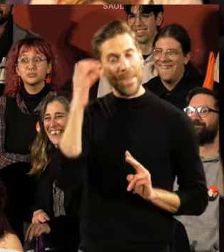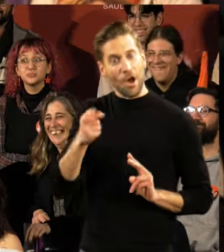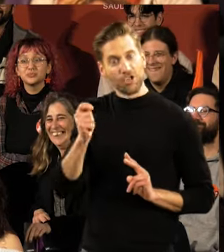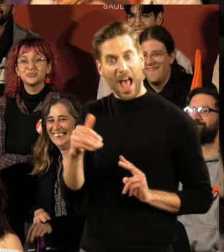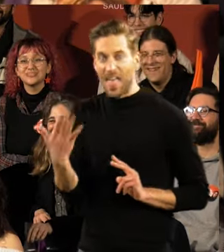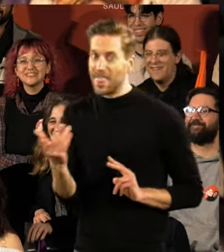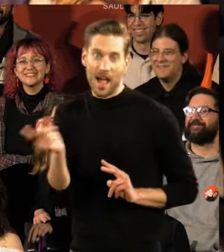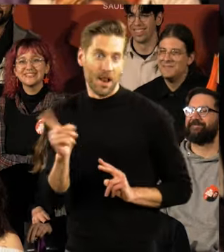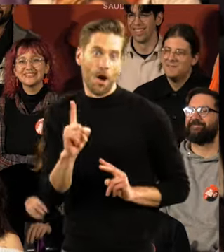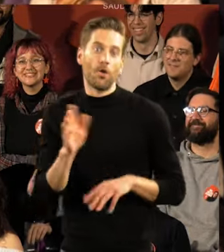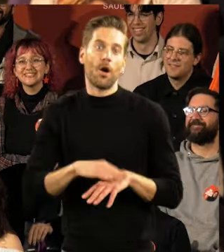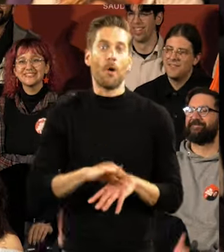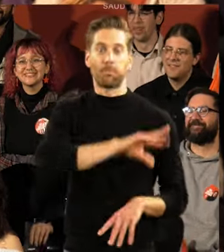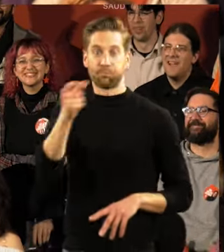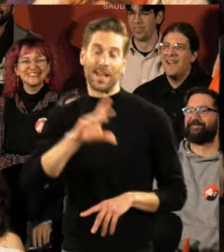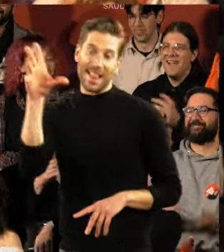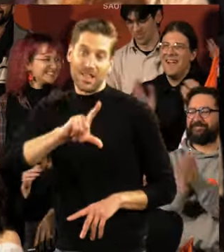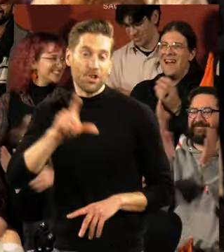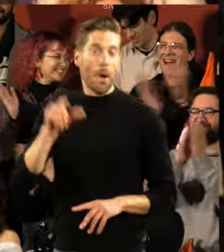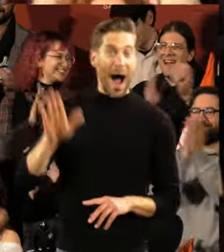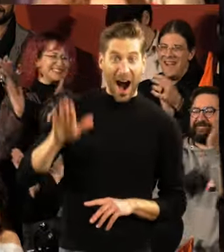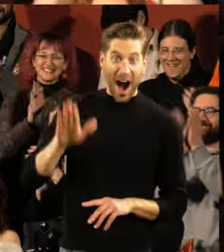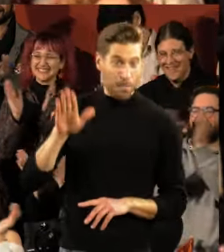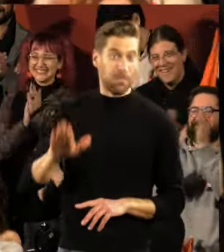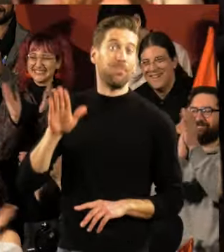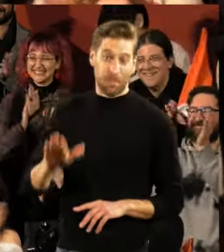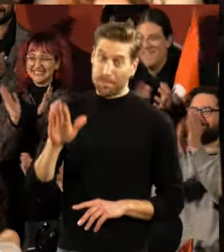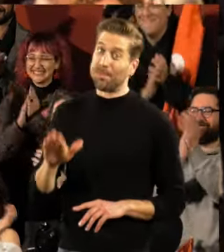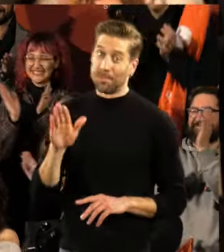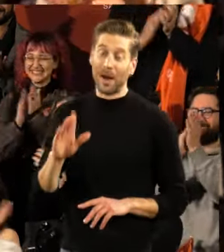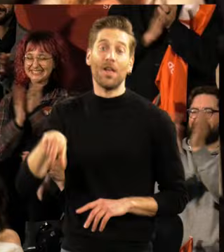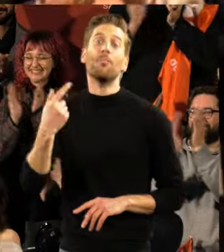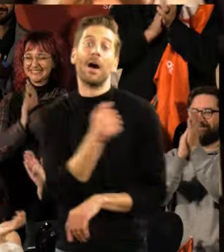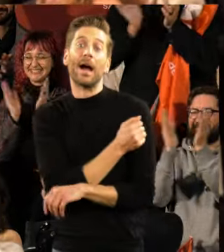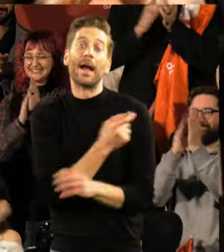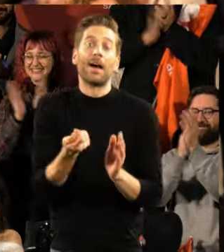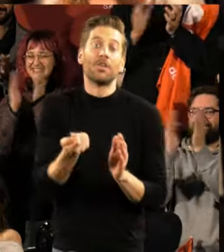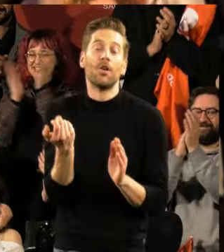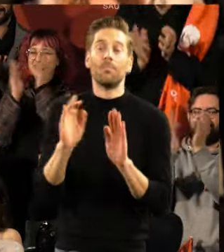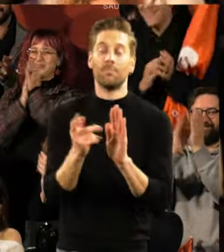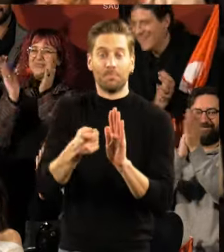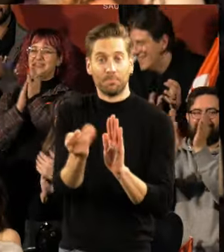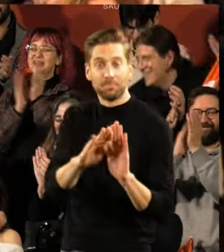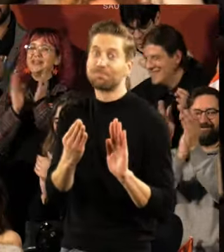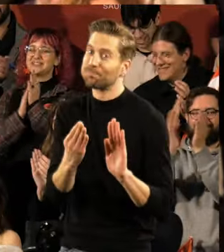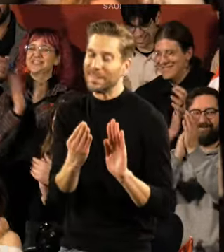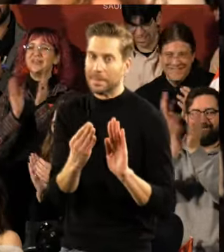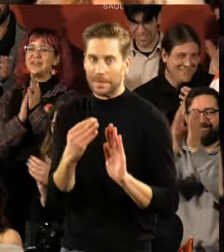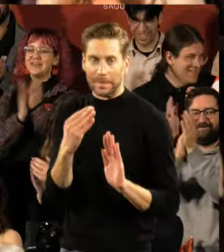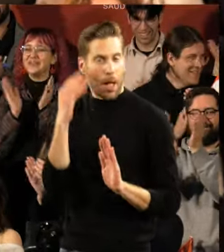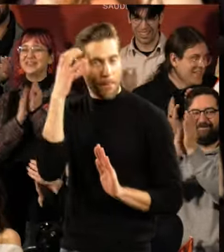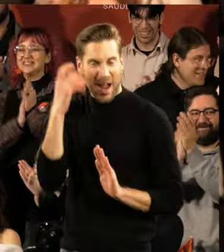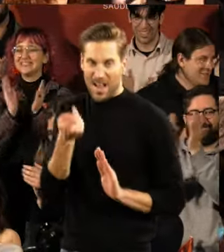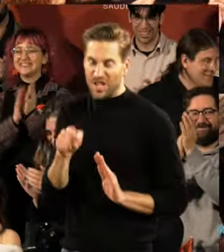para Lisboa durante muito tempo. E, portanto, se queres entrar em casa, é melhor não dar as chaves ao